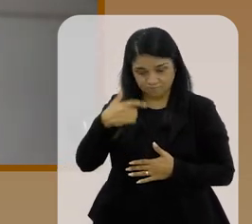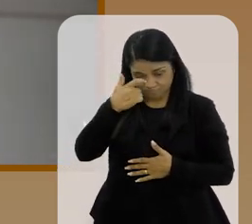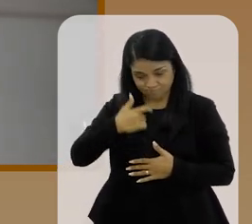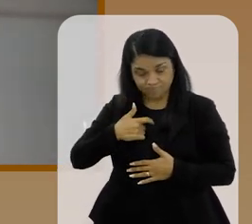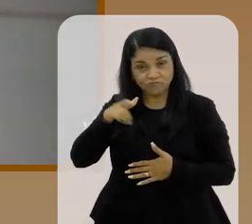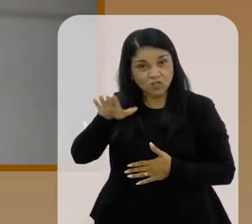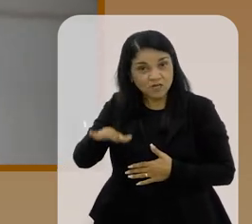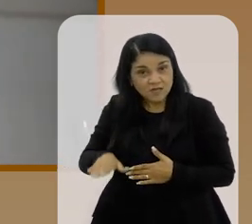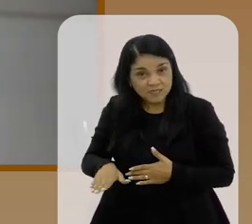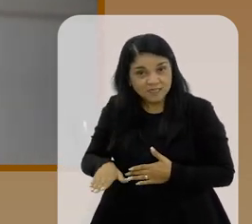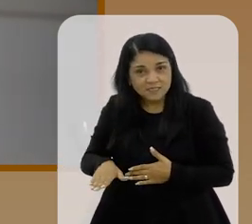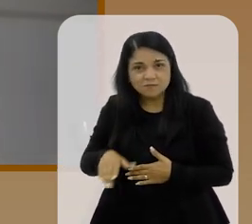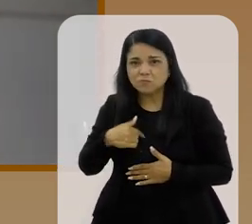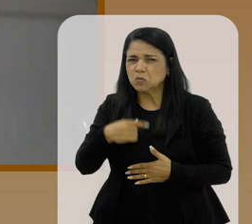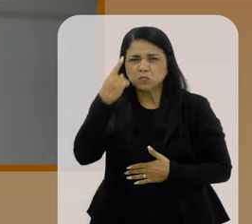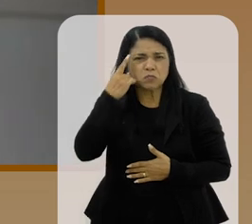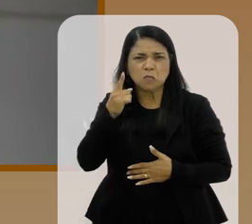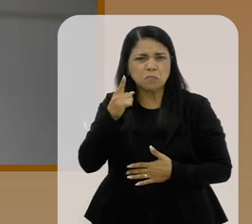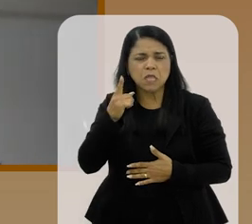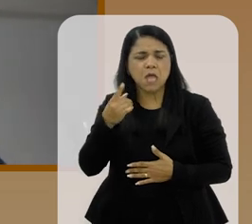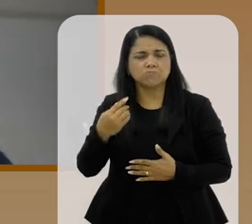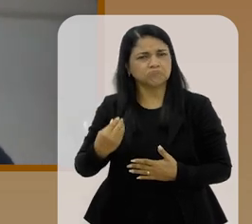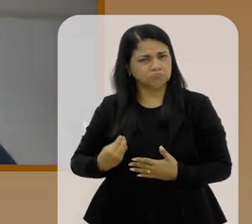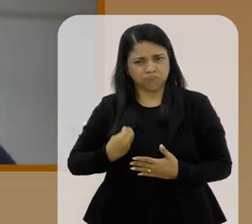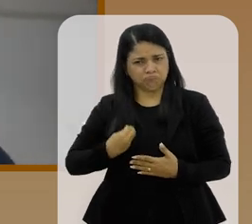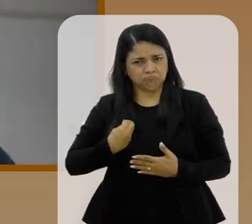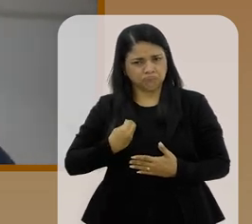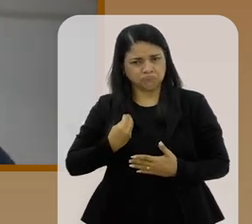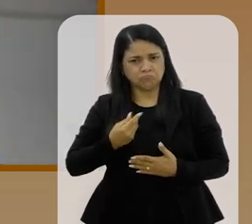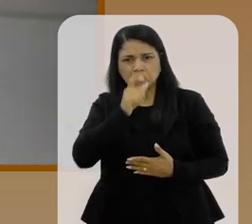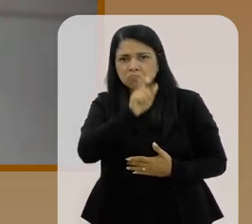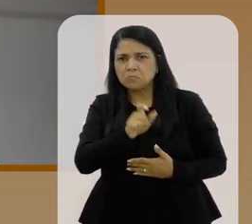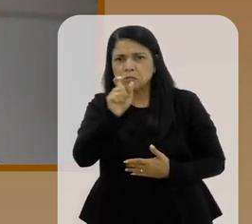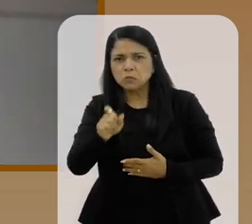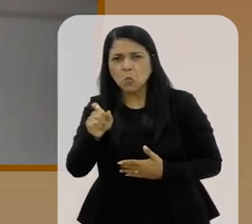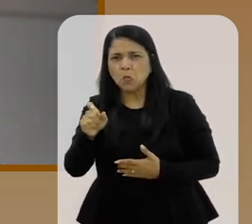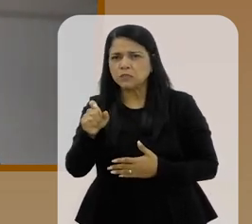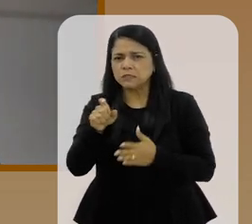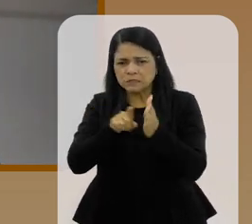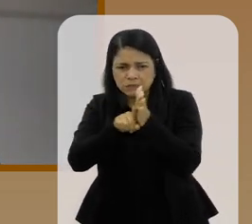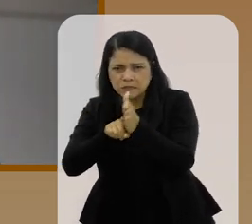sabia que existiam, eu não sabia da existência de matemáticos